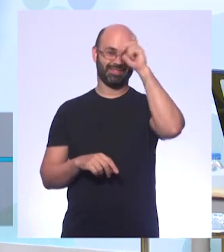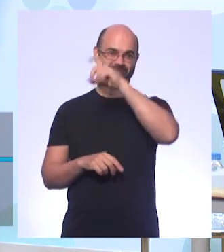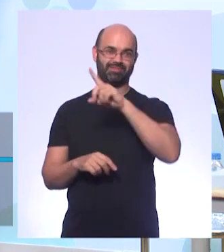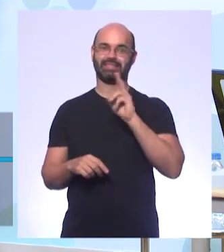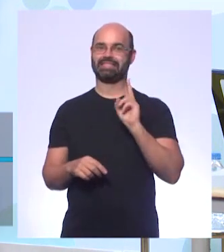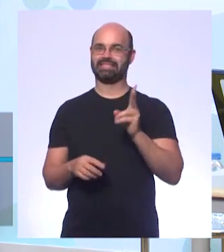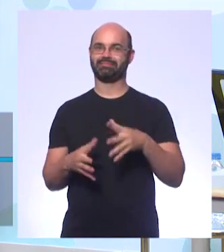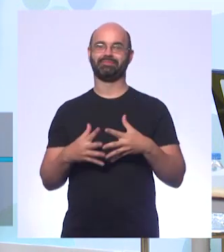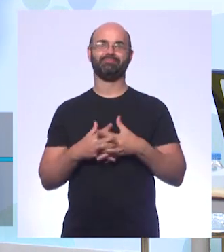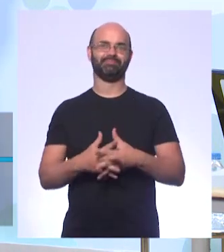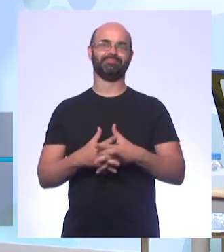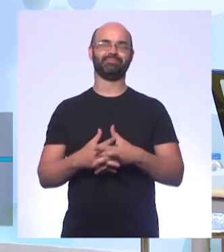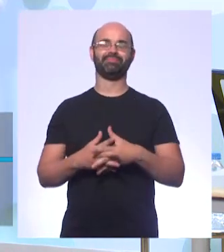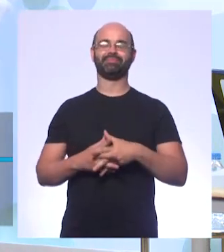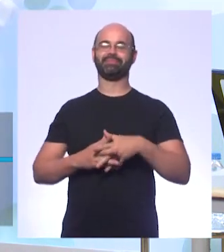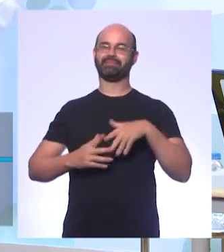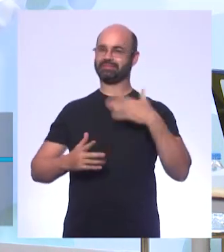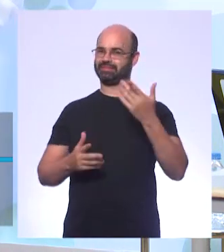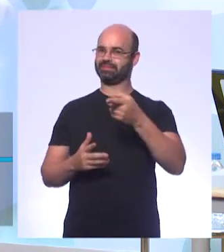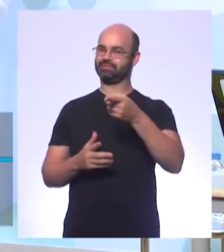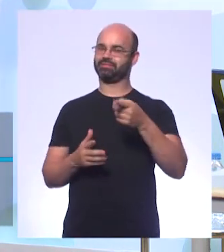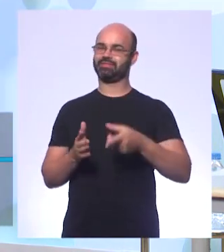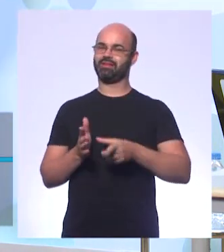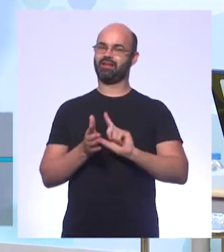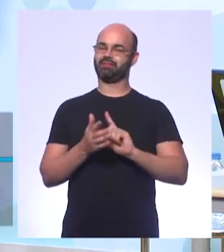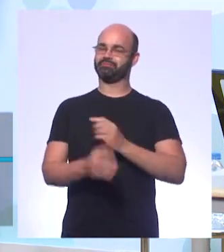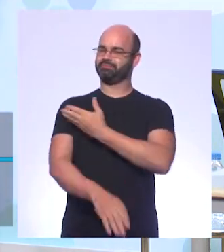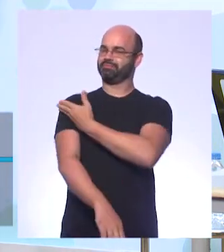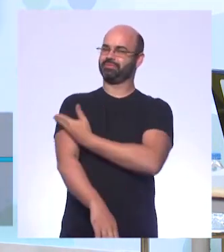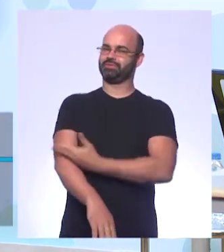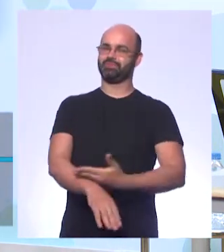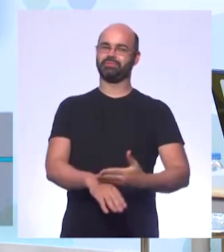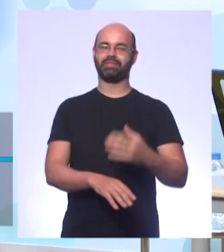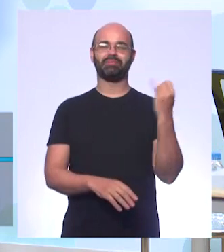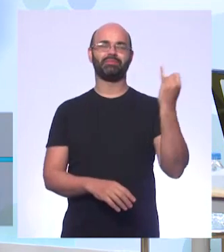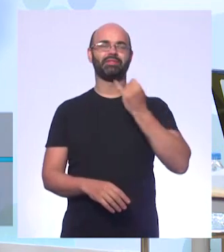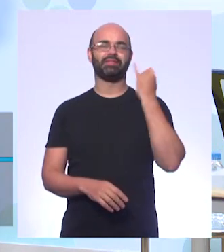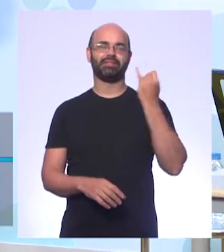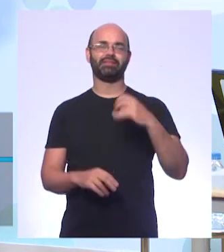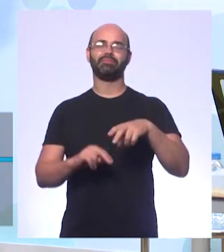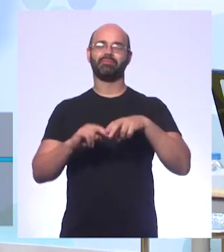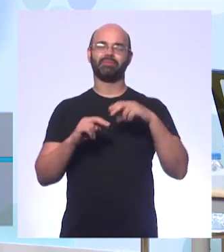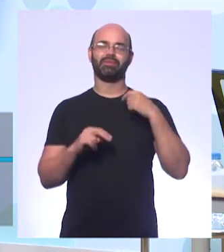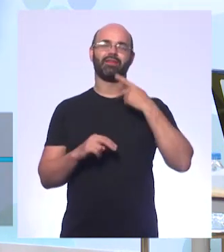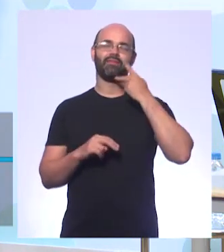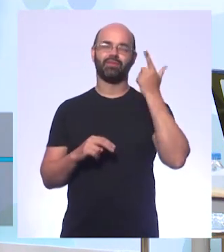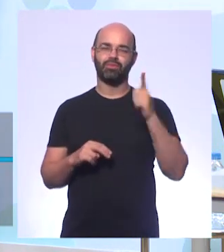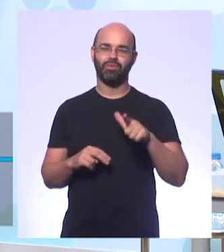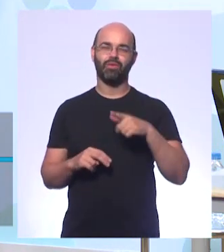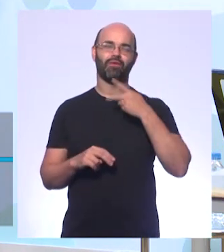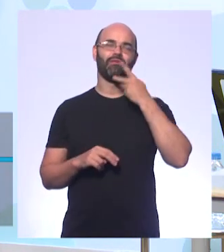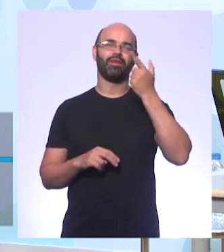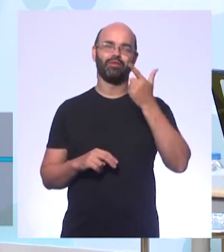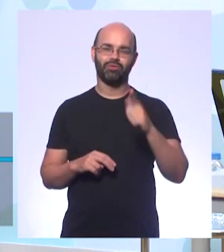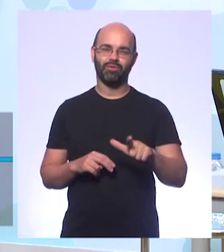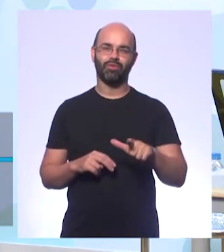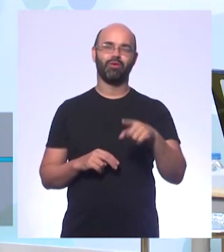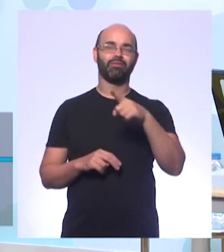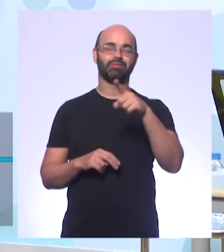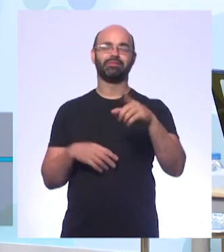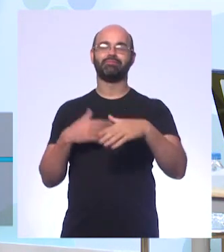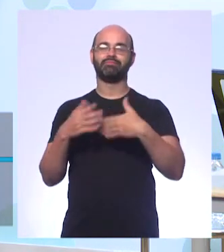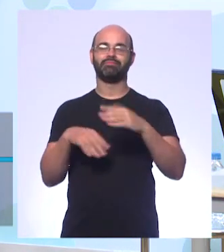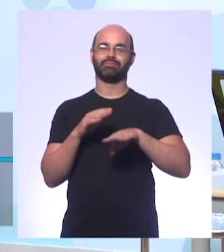complicado. E aí é bom você já ir se acostumando, né? Por isso que é bom a gente repetir várias vezes. Tal. E aí a gente vai falando devagarinho, tá